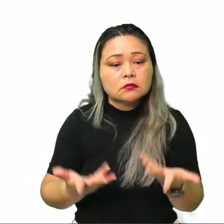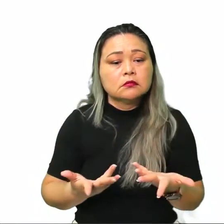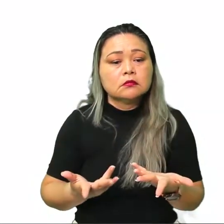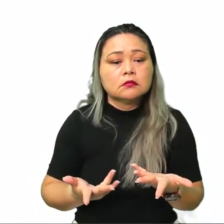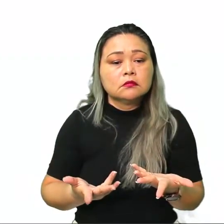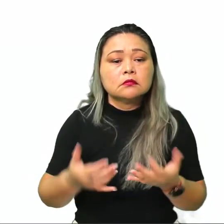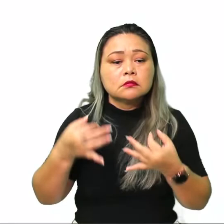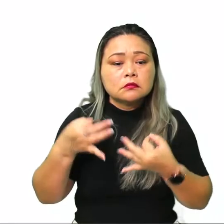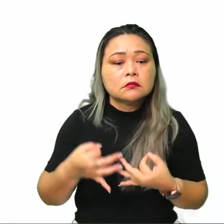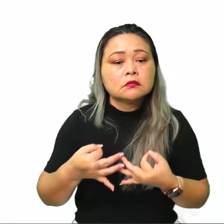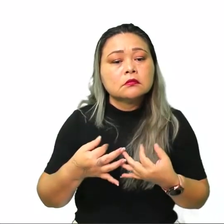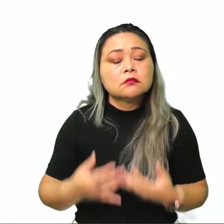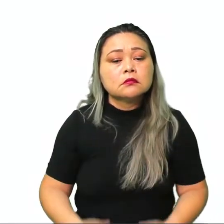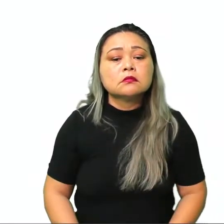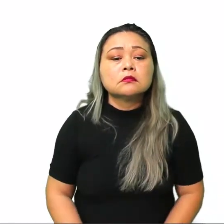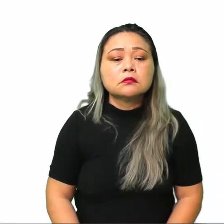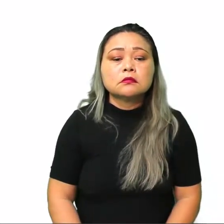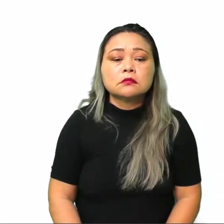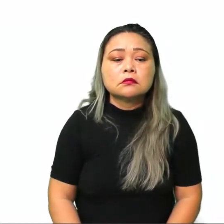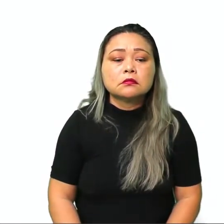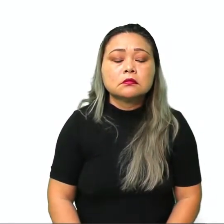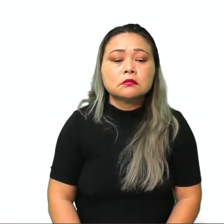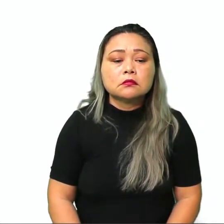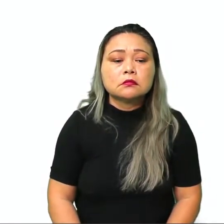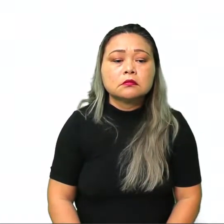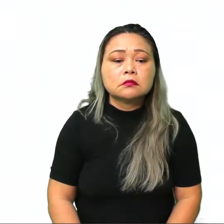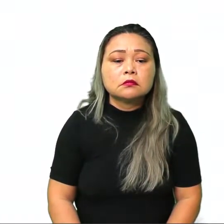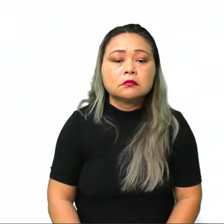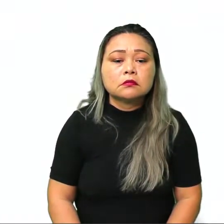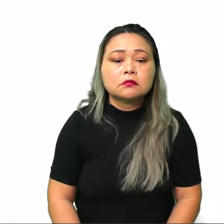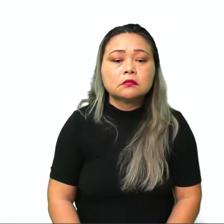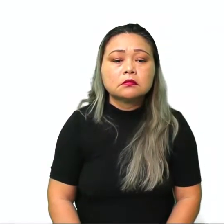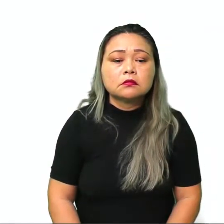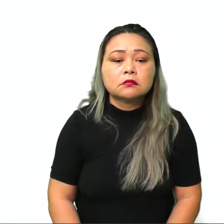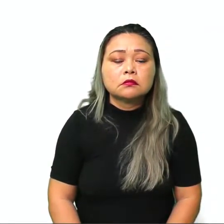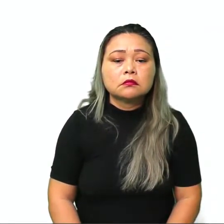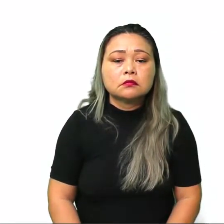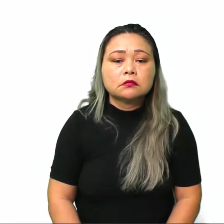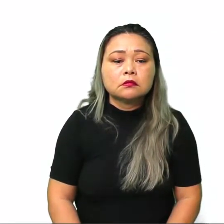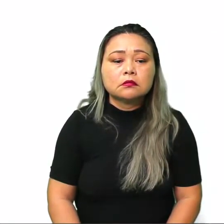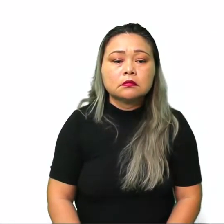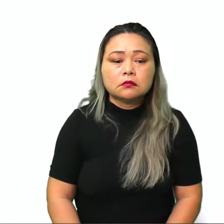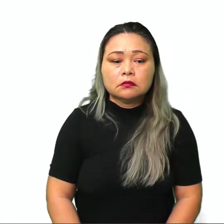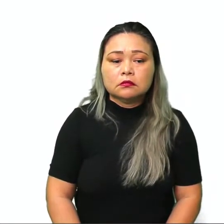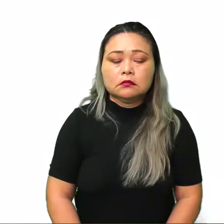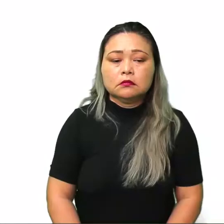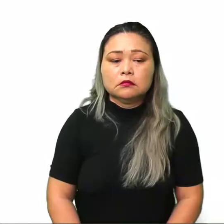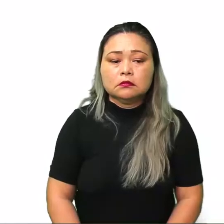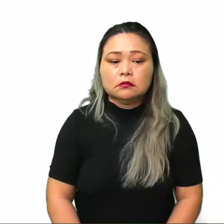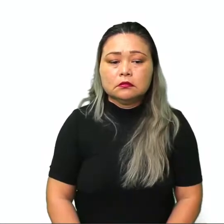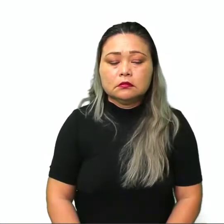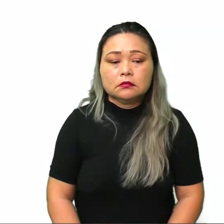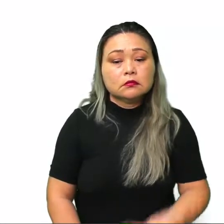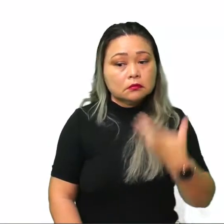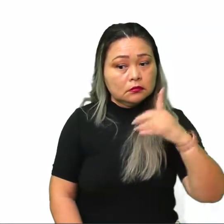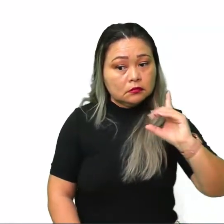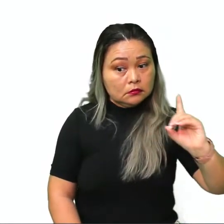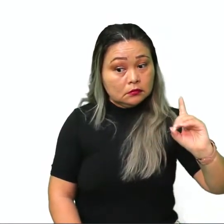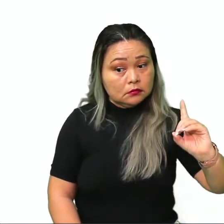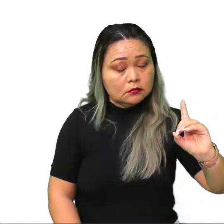quimiossíntese, tá certo? Ok, quimiossíntese, fermentação, fotossíntese e respiração. Vamos para a letra